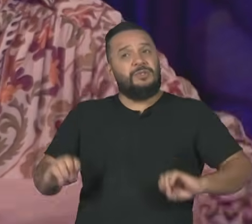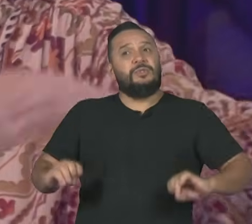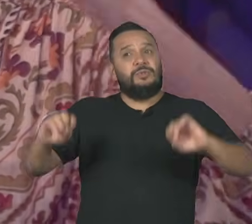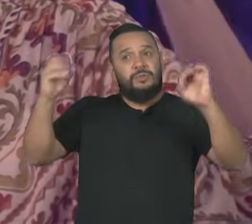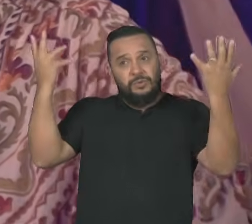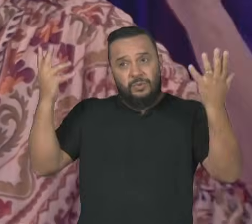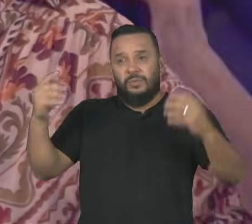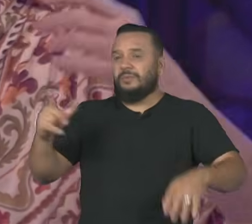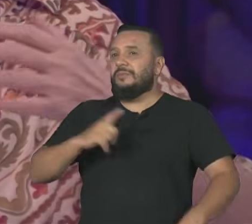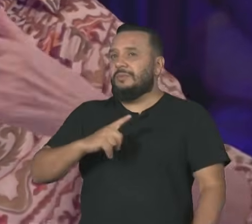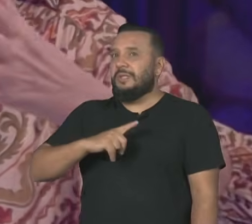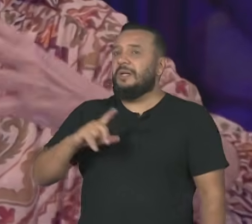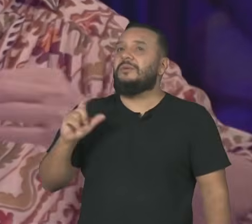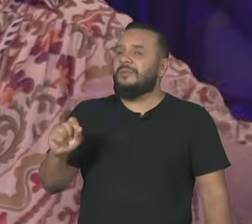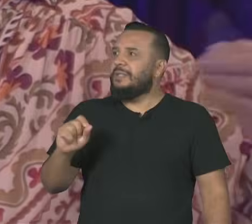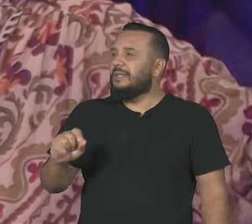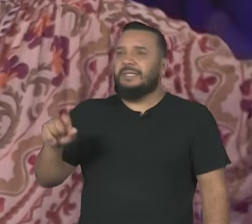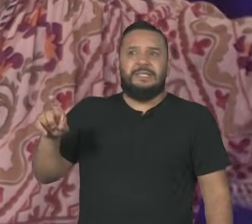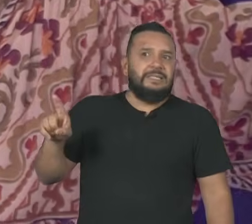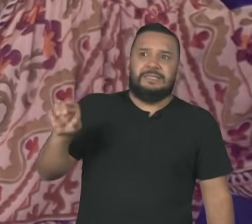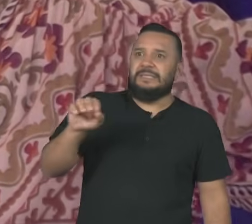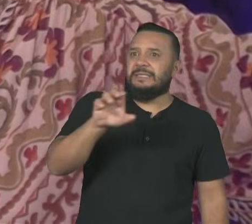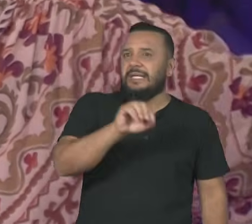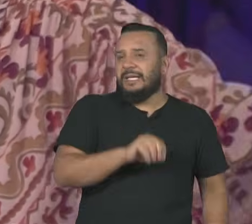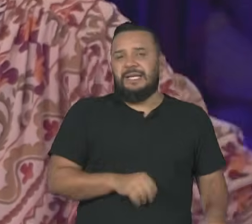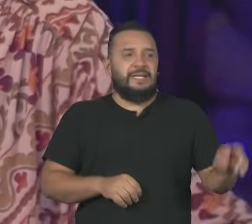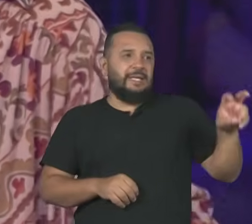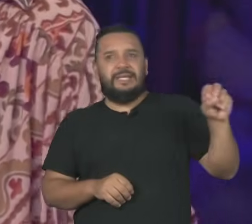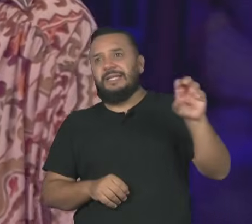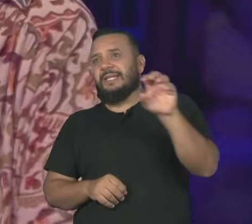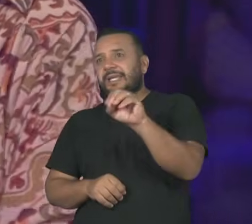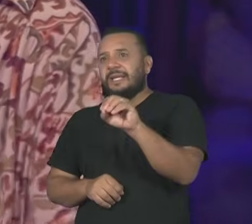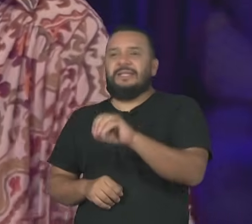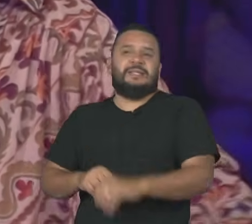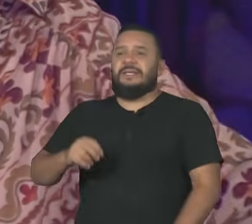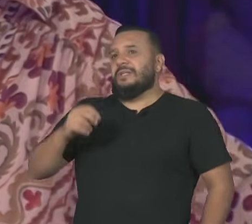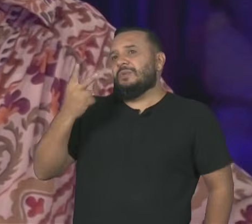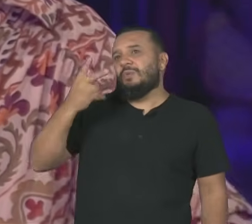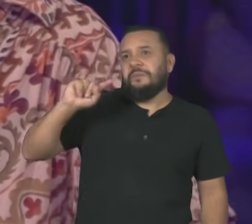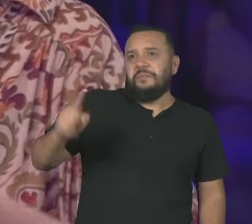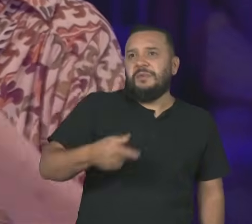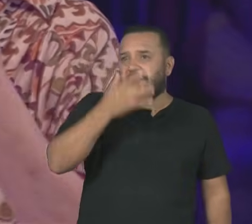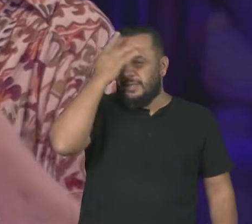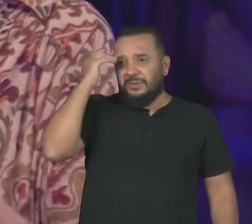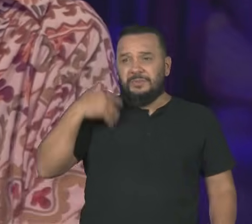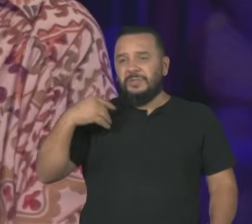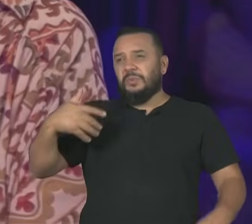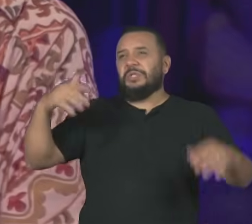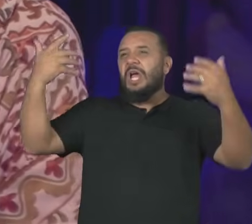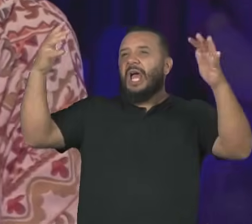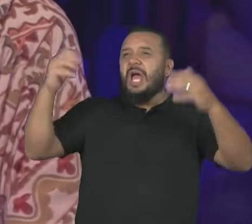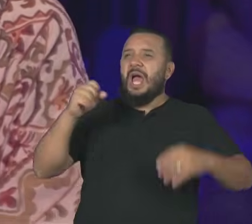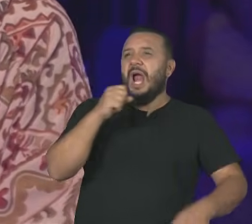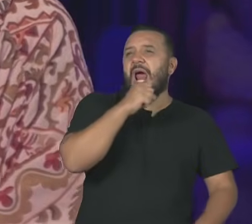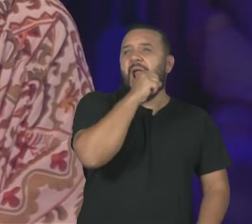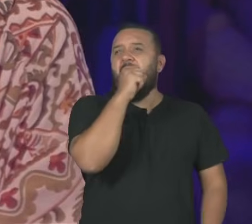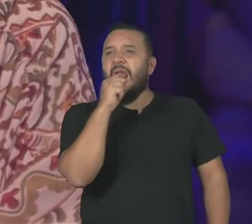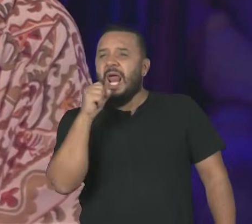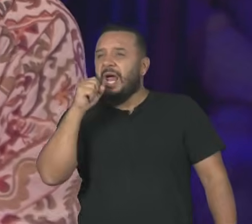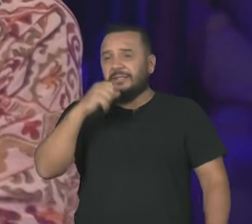para 100 ou 500 ou 2.000 pessoas. Aquele público vai junto. A